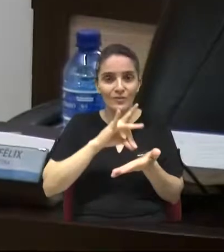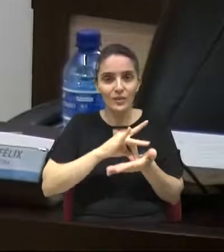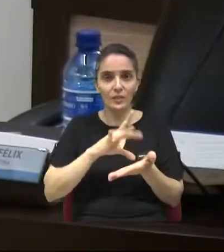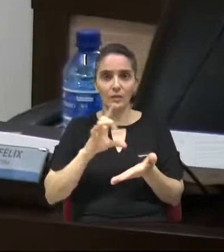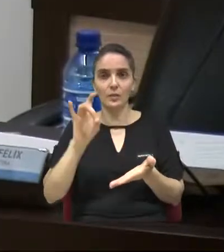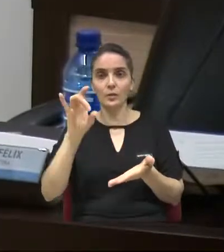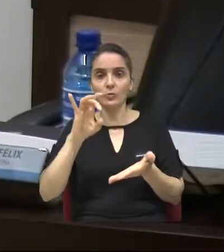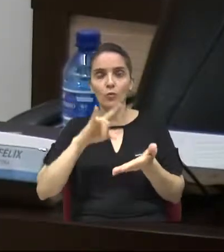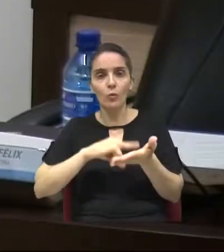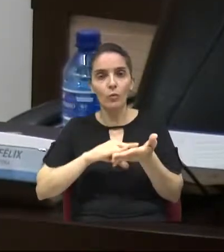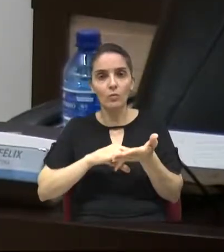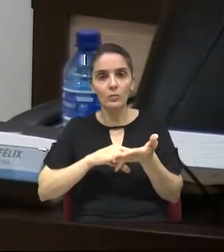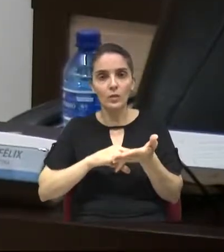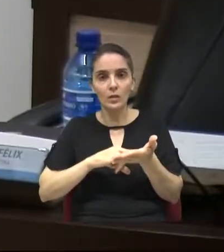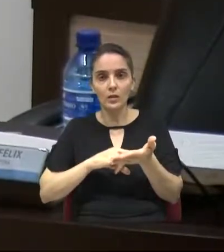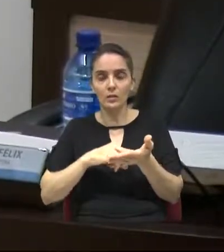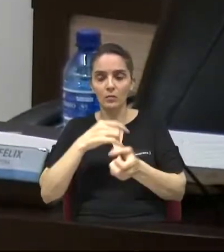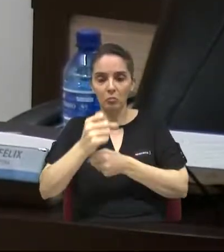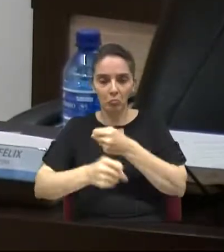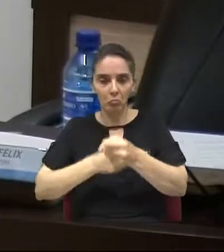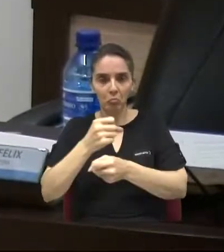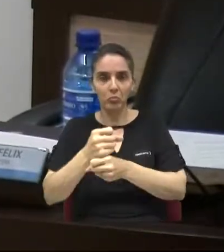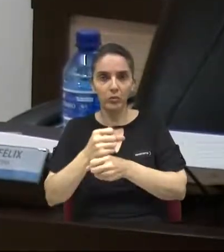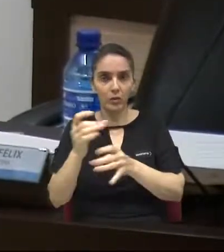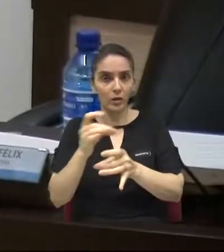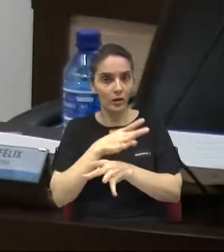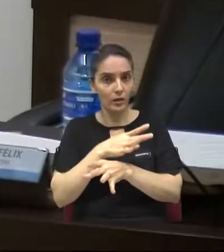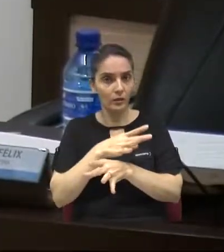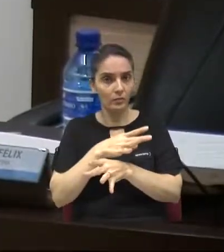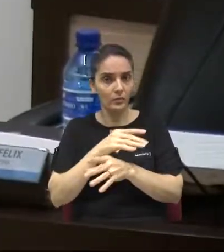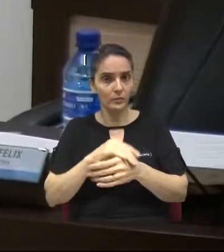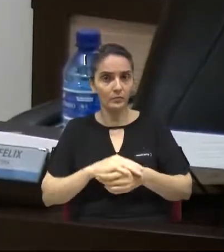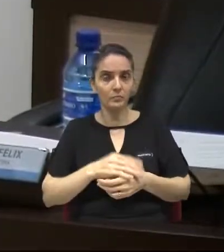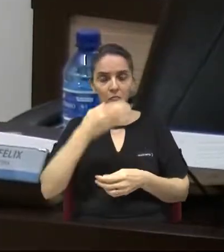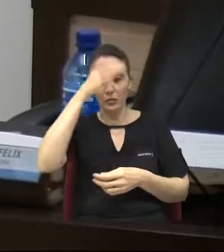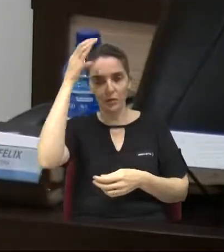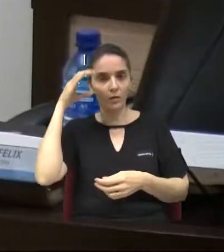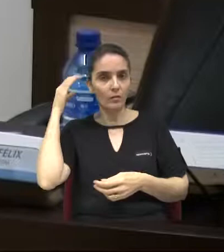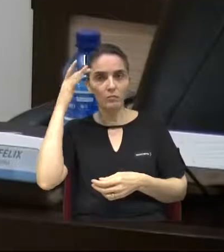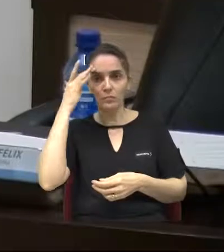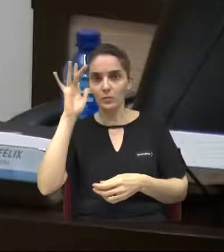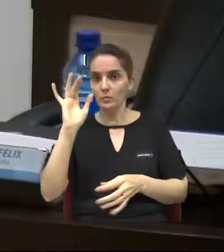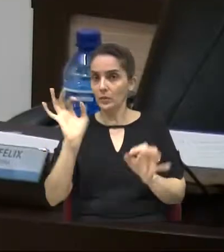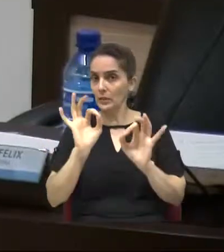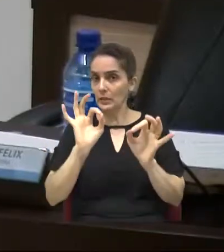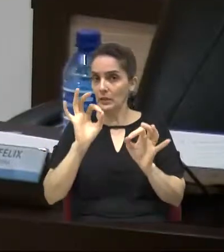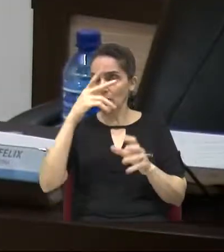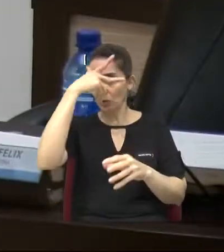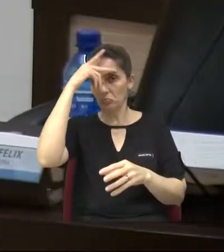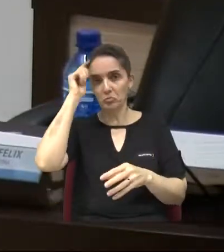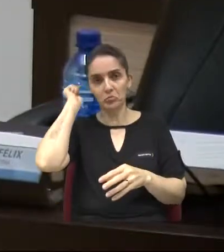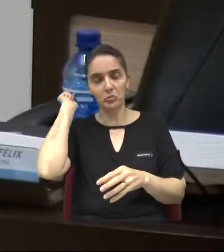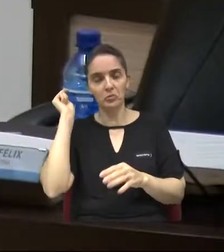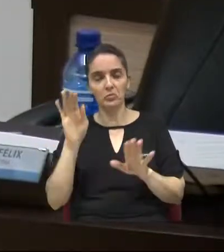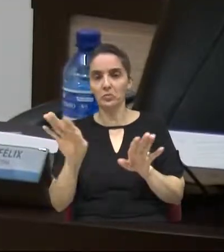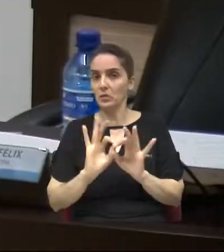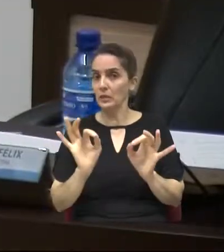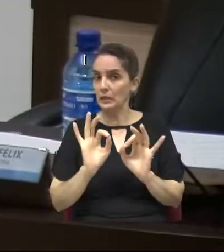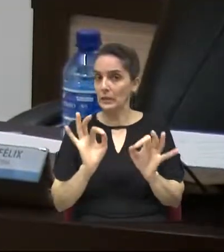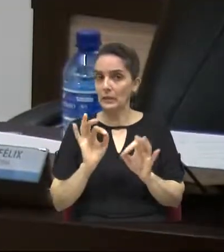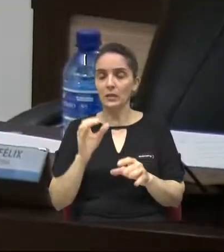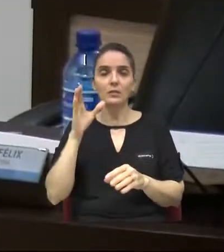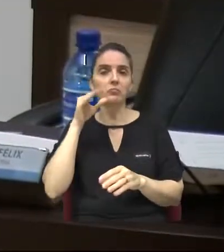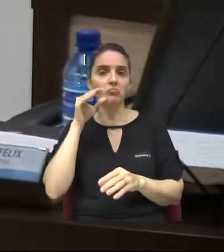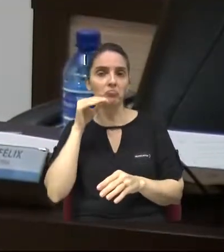de questão política, eu não fui participado em nenhum momento. Executivo não me procurou, servidor não me